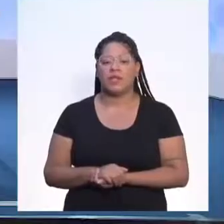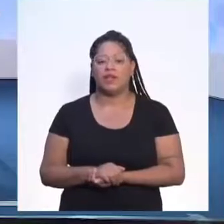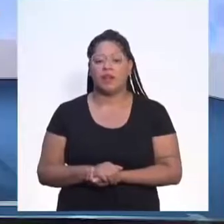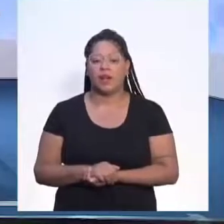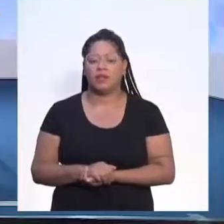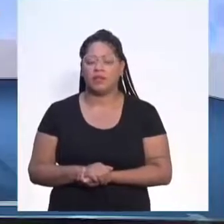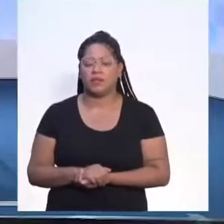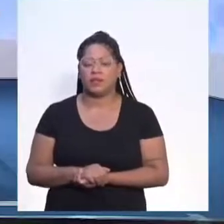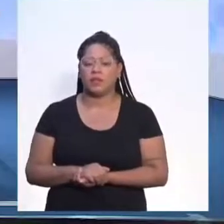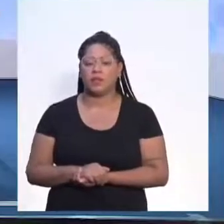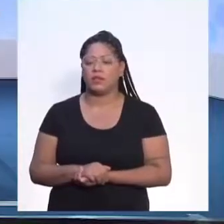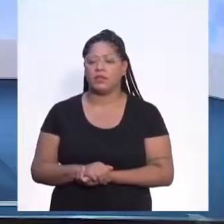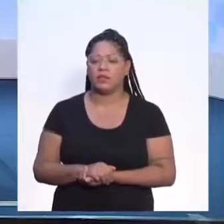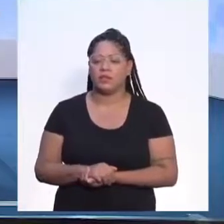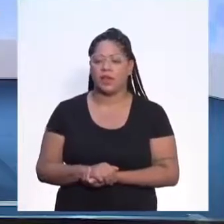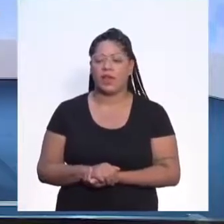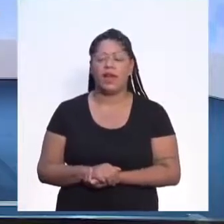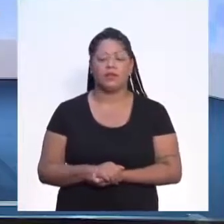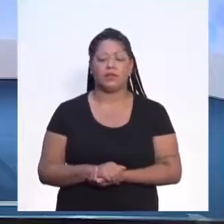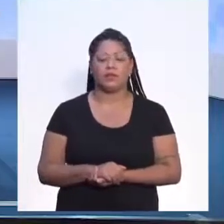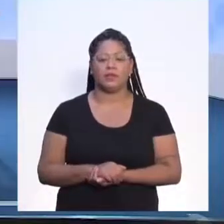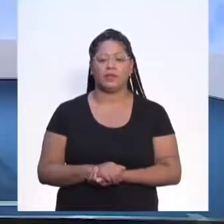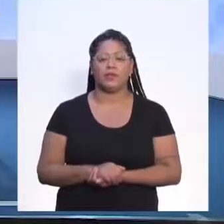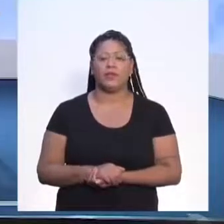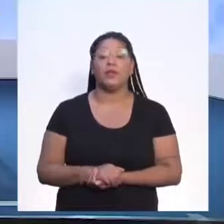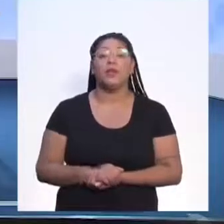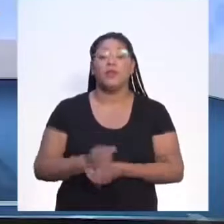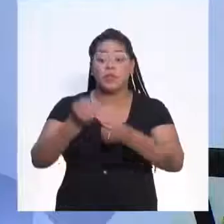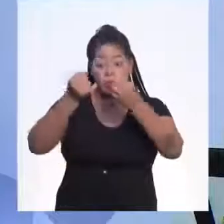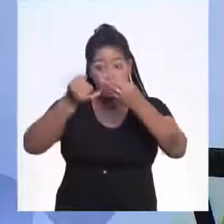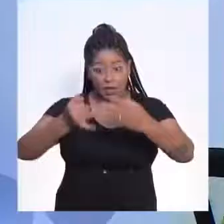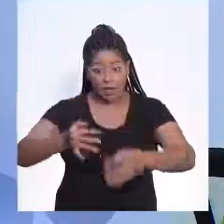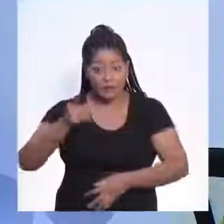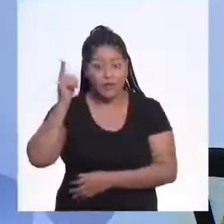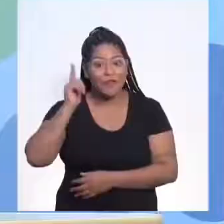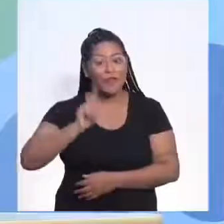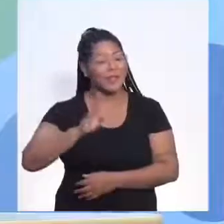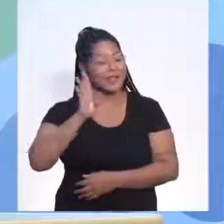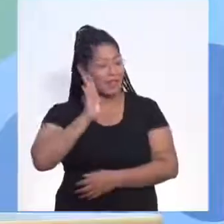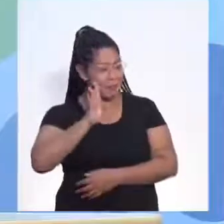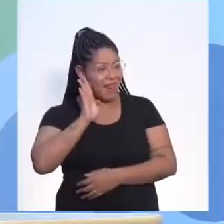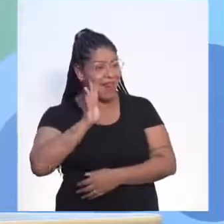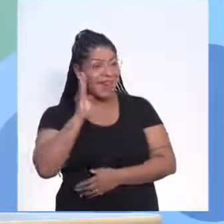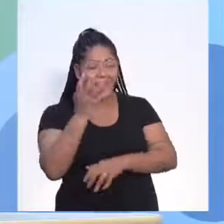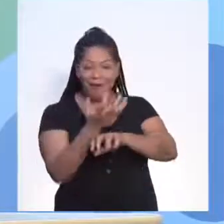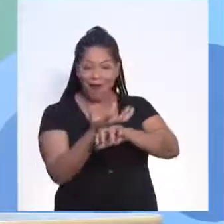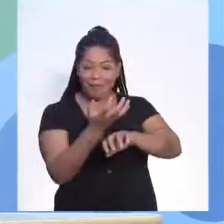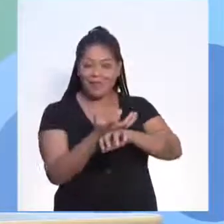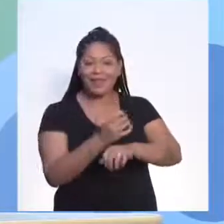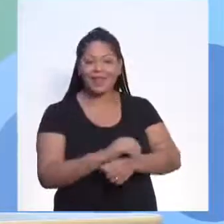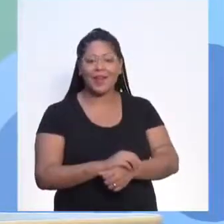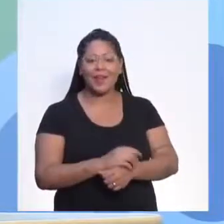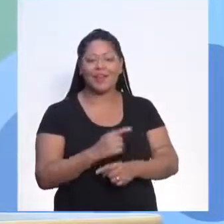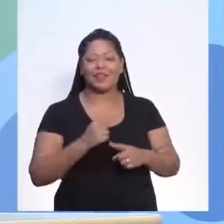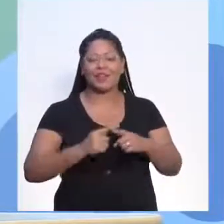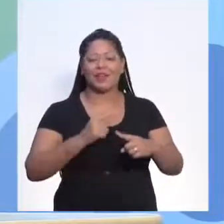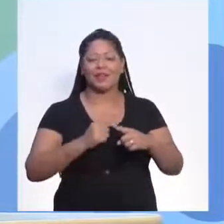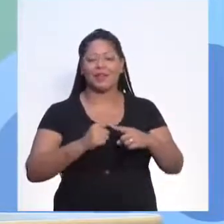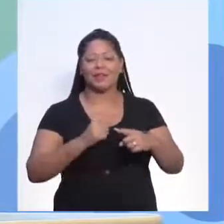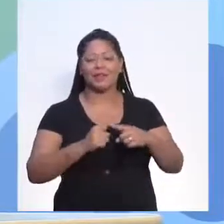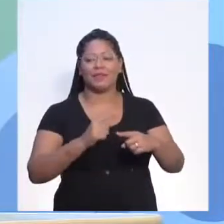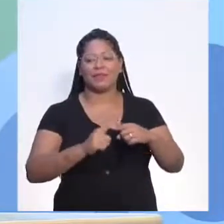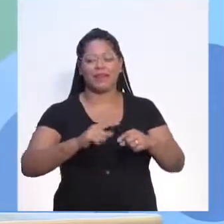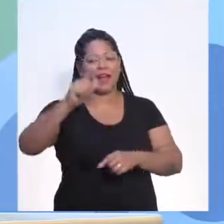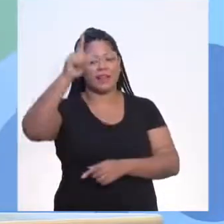verdade, né? Mas eu vou Verdade. passar mais um slide. Passar mais uma explicação, mas está muito legal a explicação. Os germânicos eram vistos todos